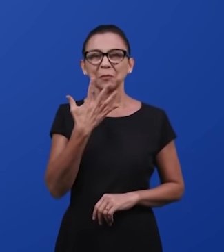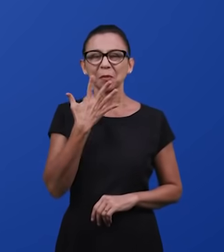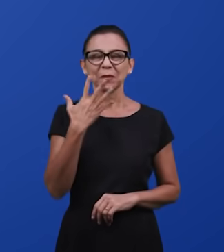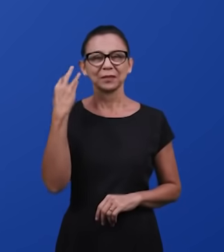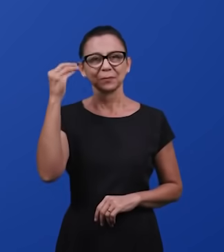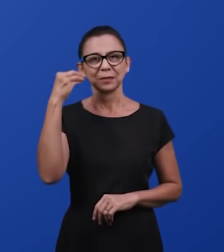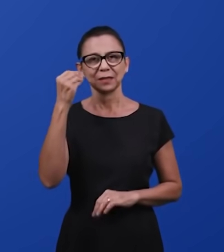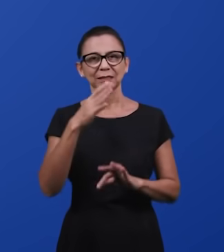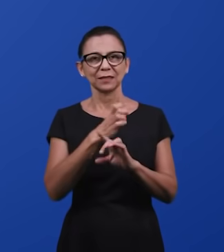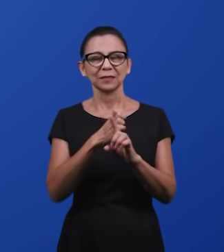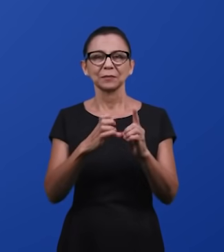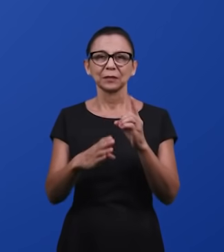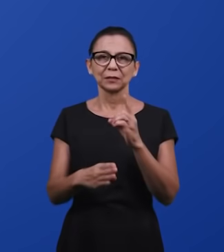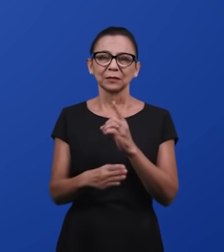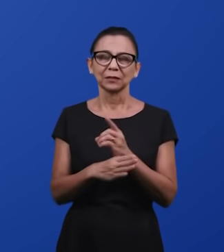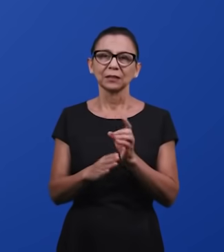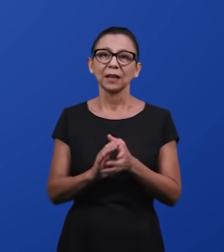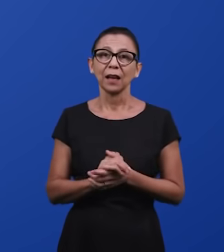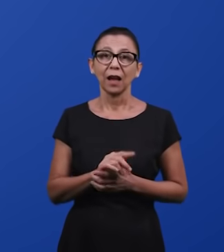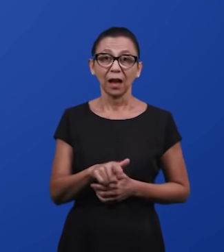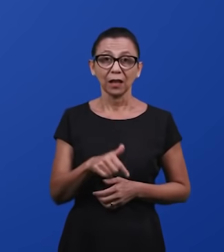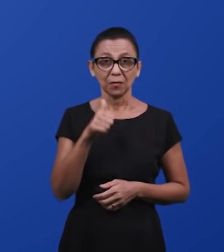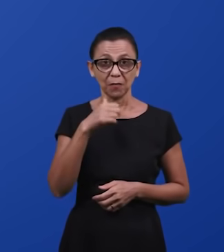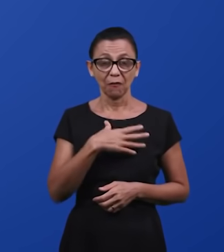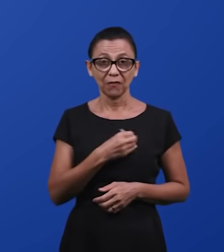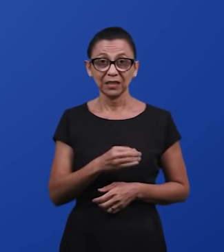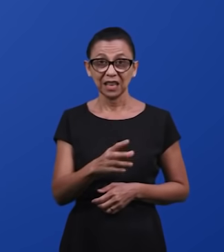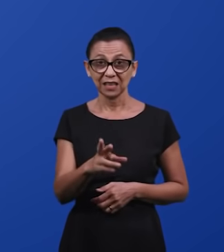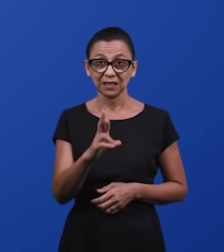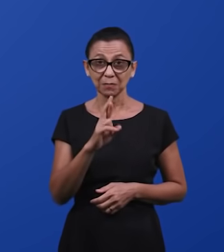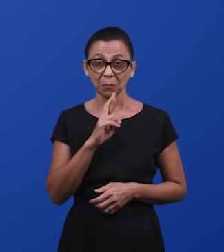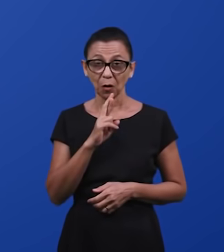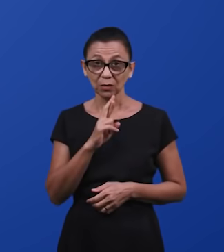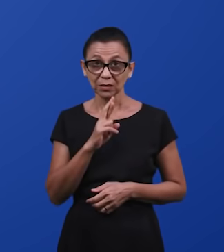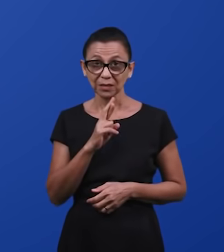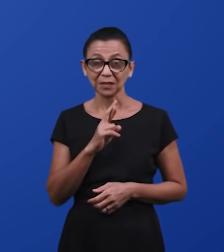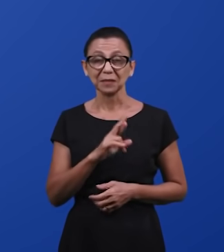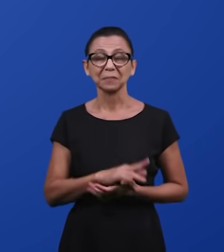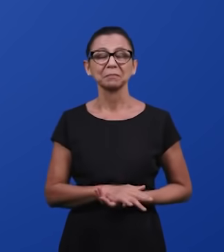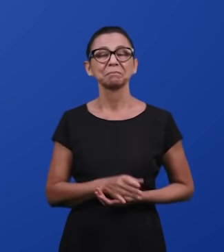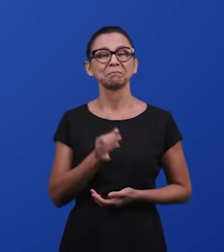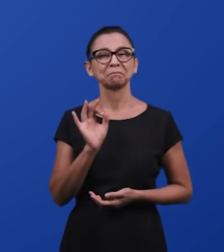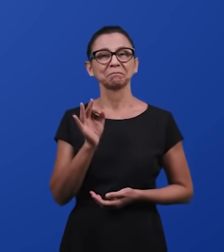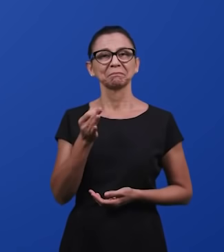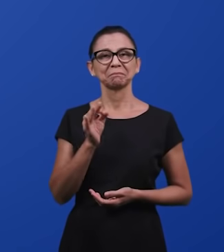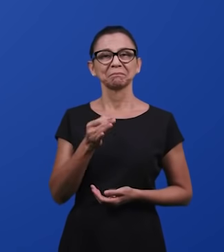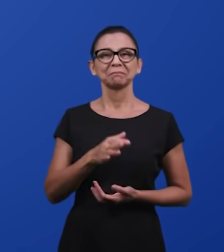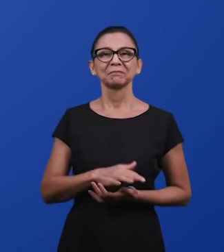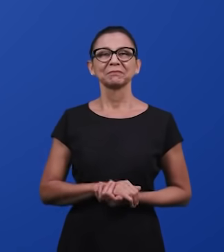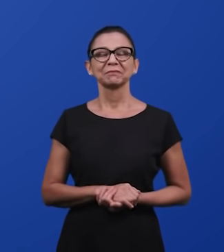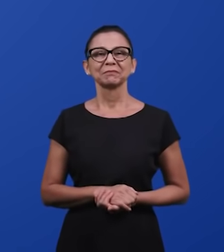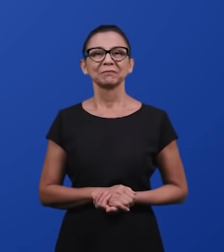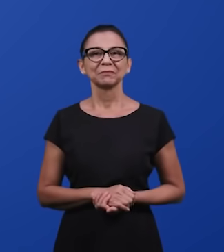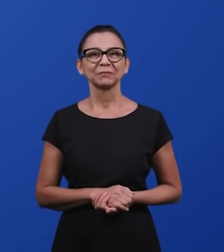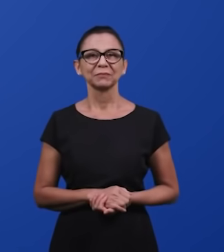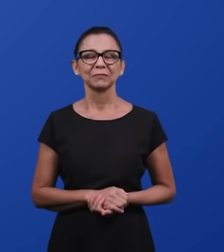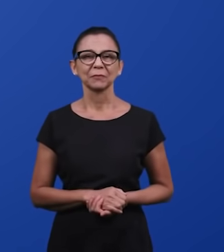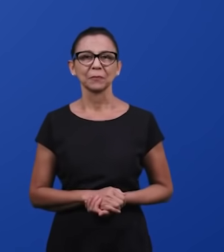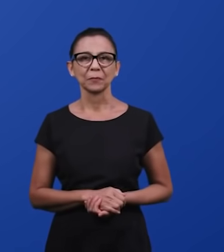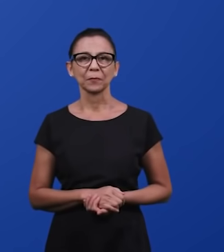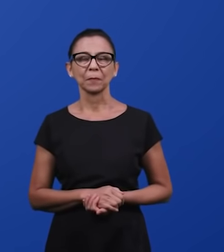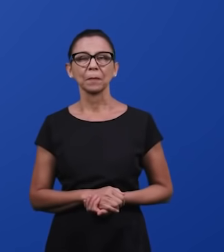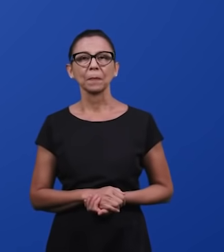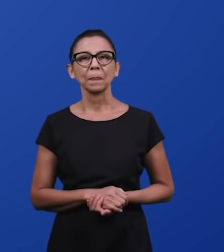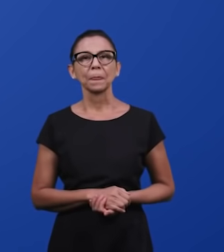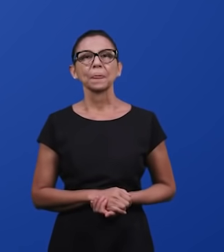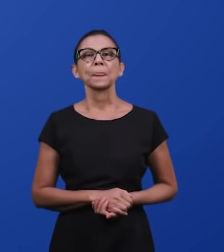vivenciado na Escola Bíblica Dominical, com as respostas que ela tem dado. Quando eu pergunto as respostas das